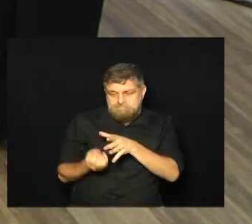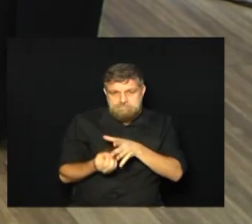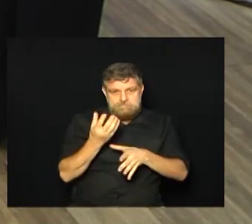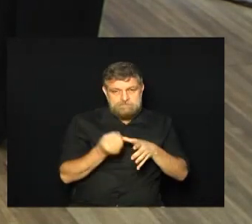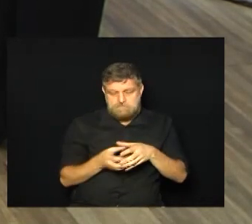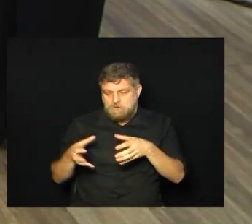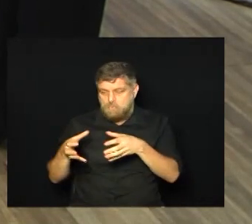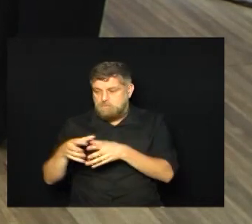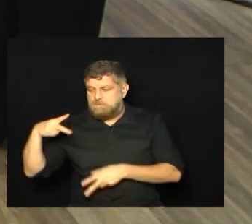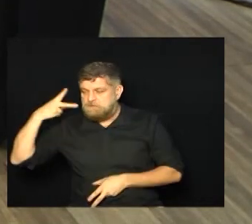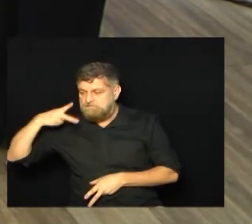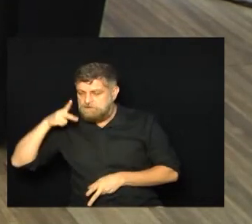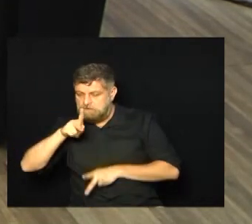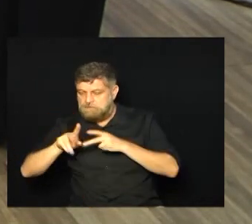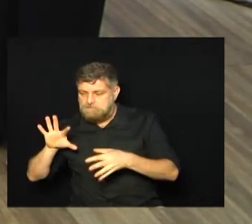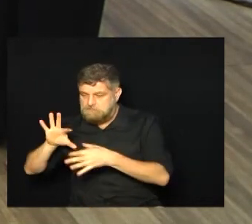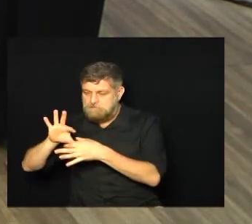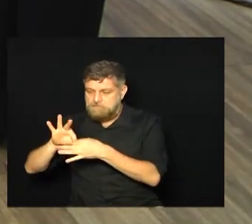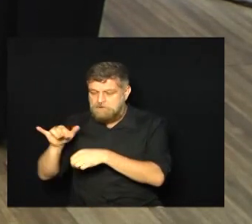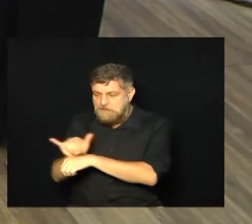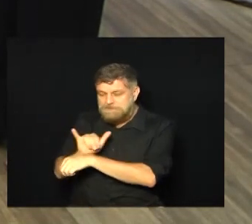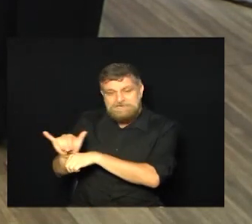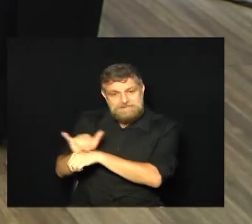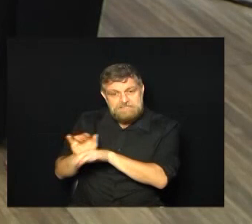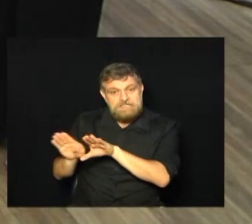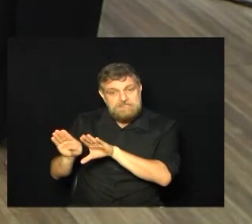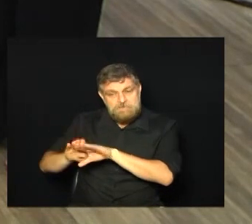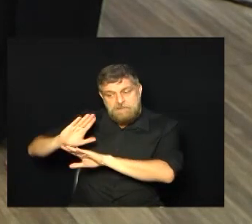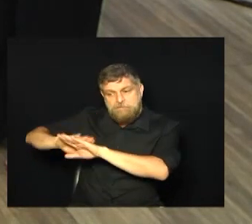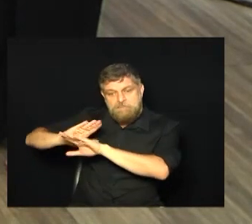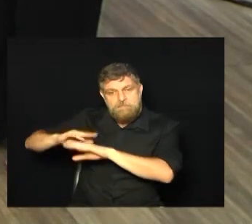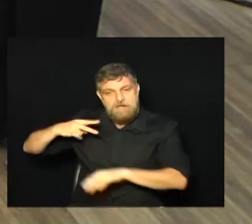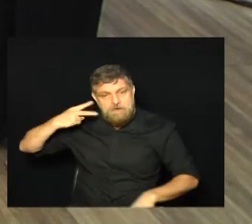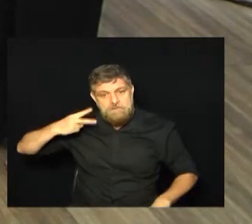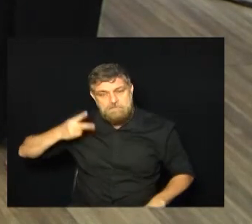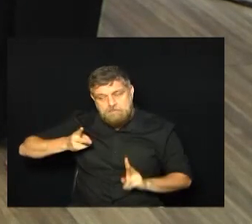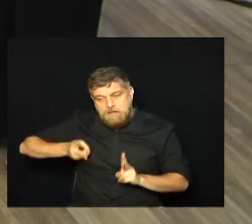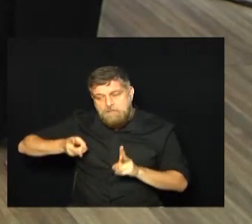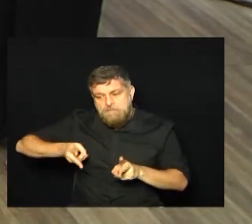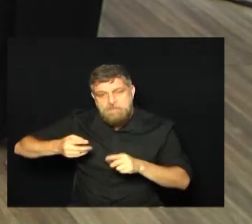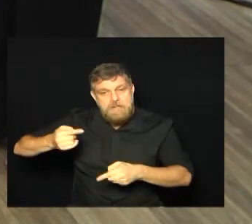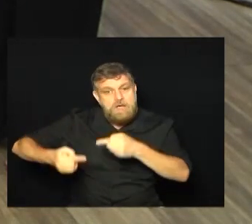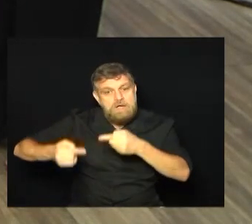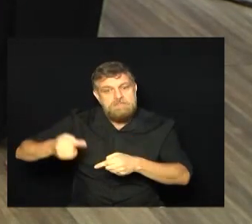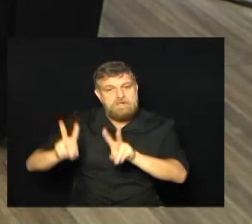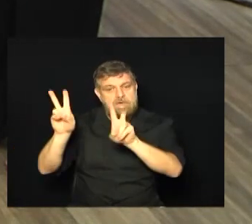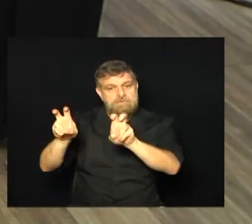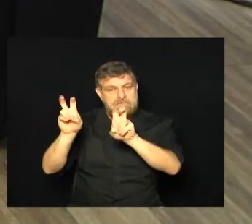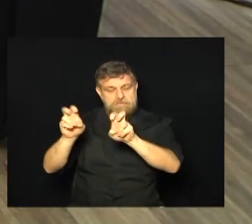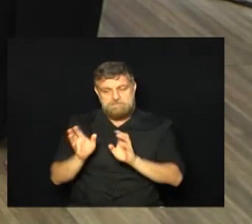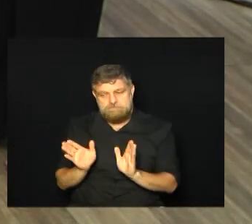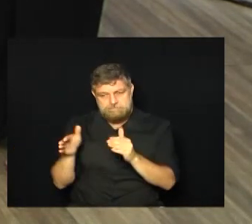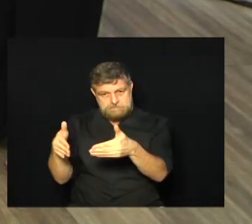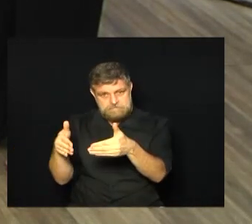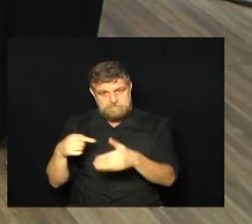diversas frentes parlamentares, que é uma ferramenta também que os vereadores possuem para continuar debatendo um determinado assunto. Então